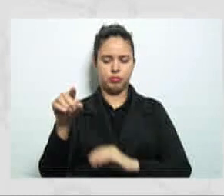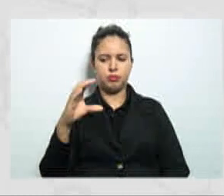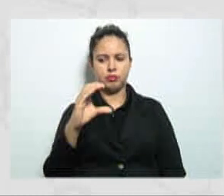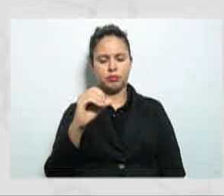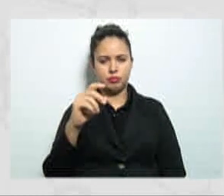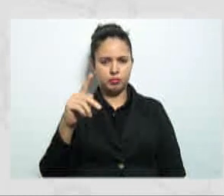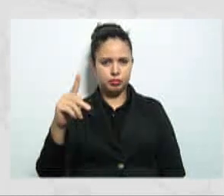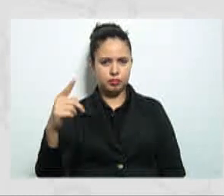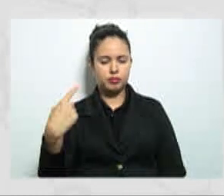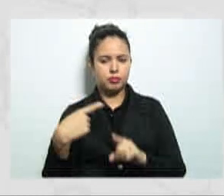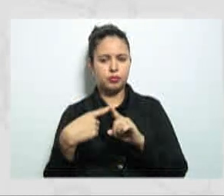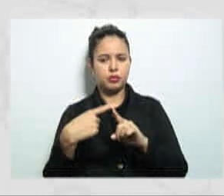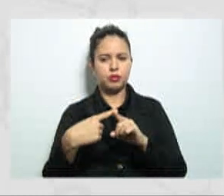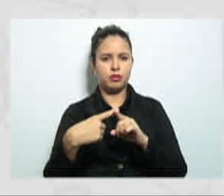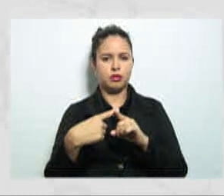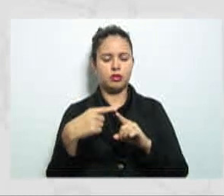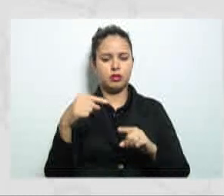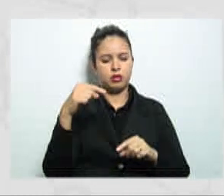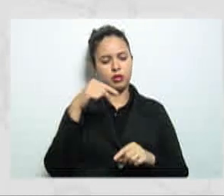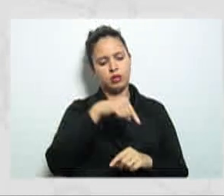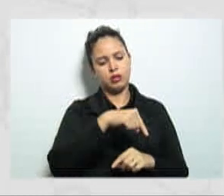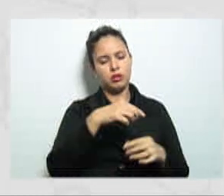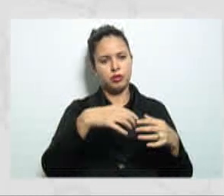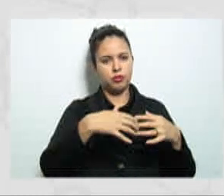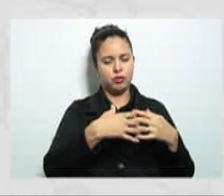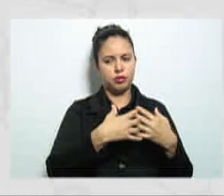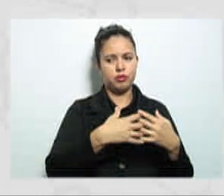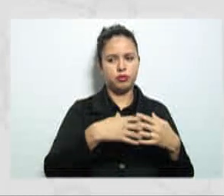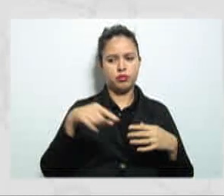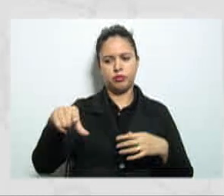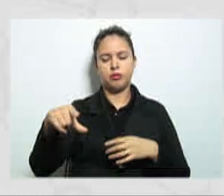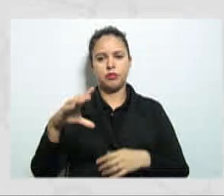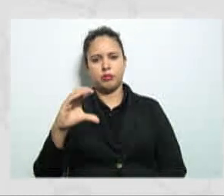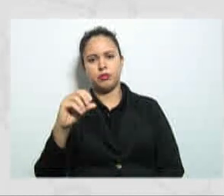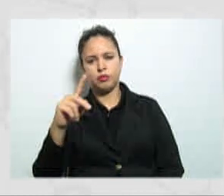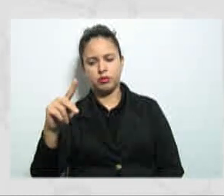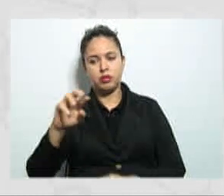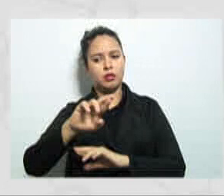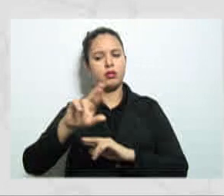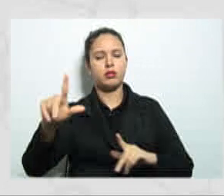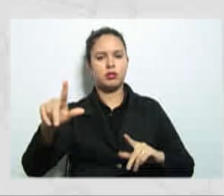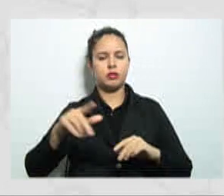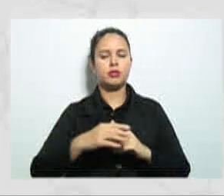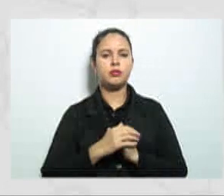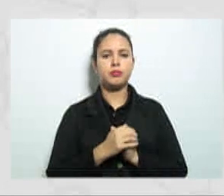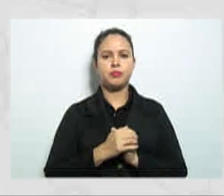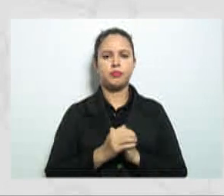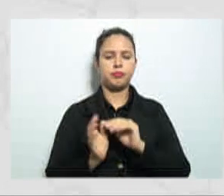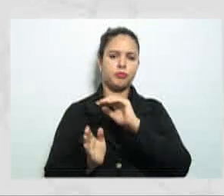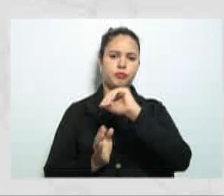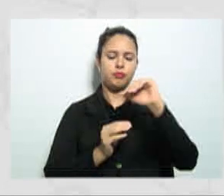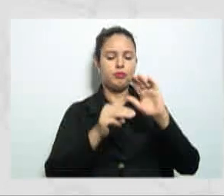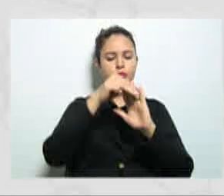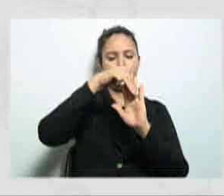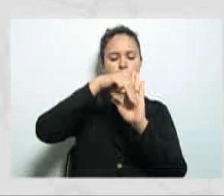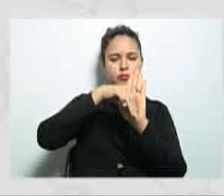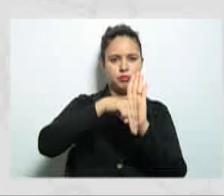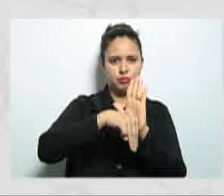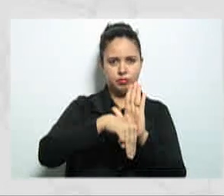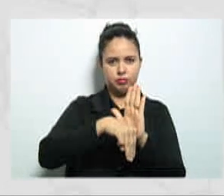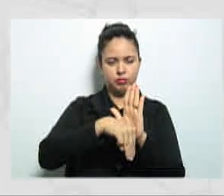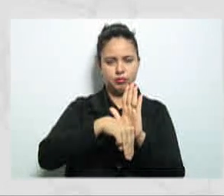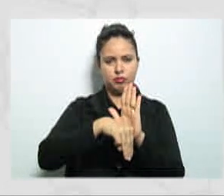porque se trata de um órgão externo diferente do IFRO. Já o memorando é a comunicação interna entre